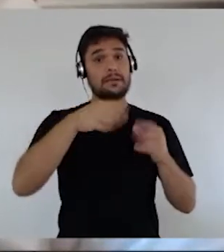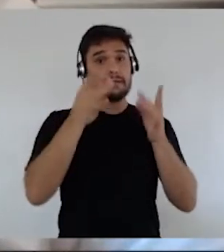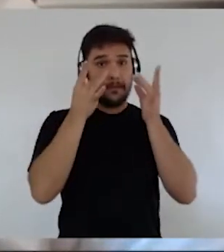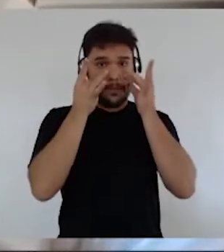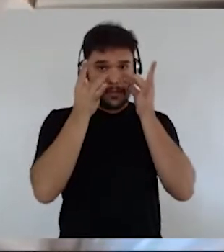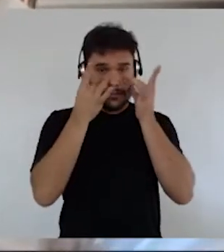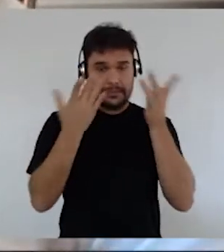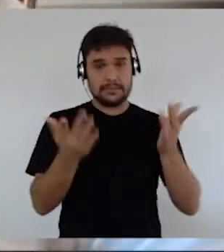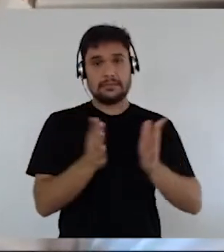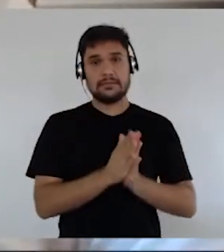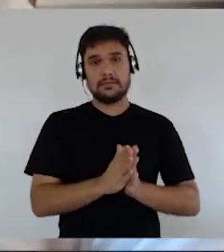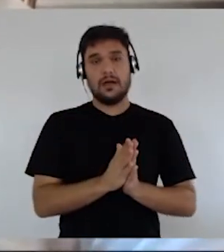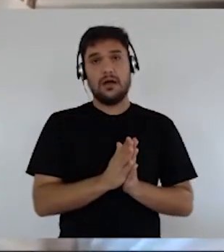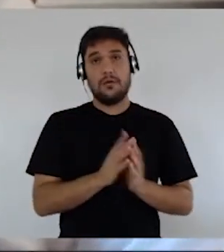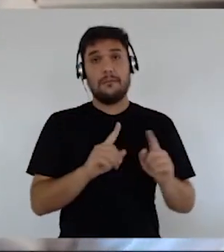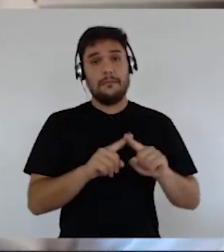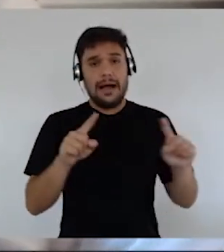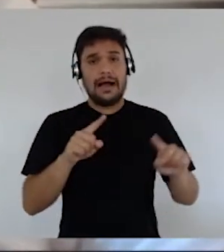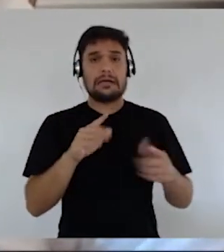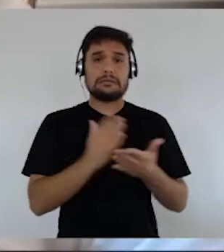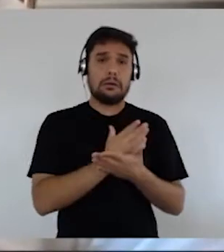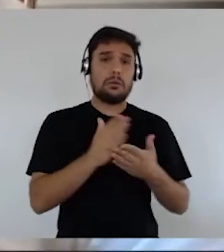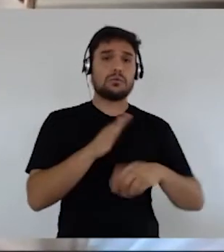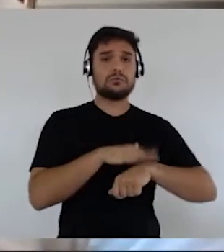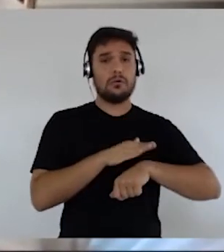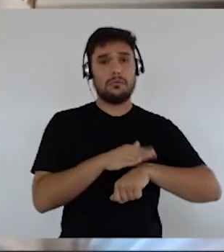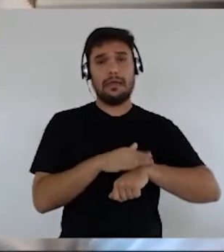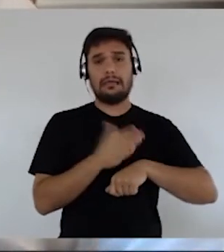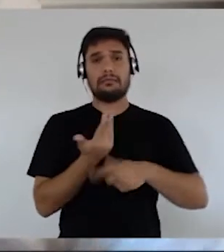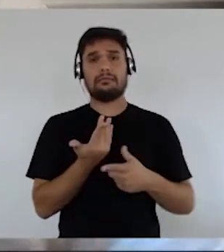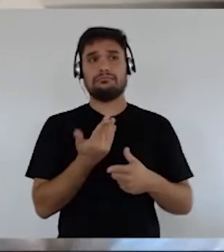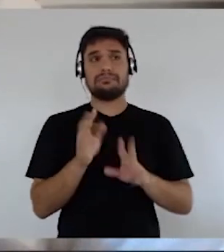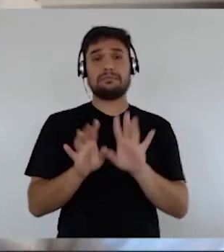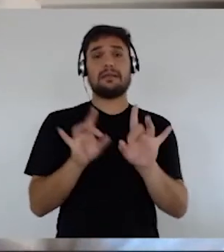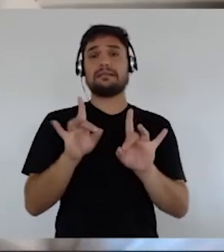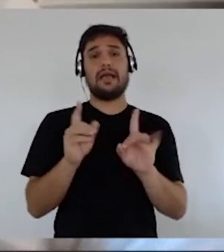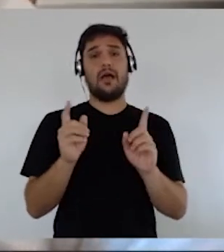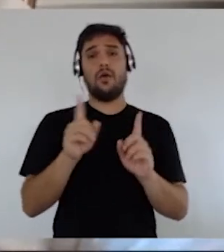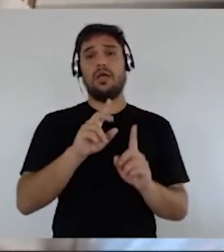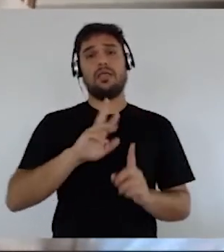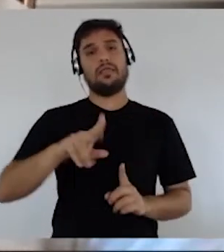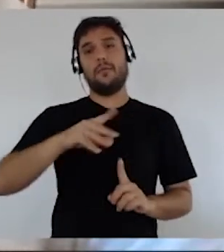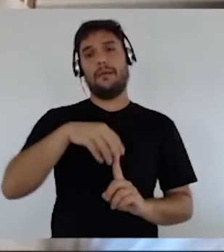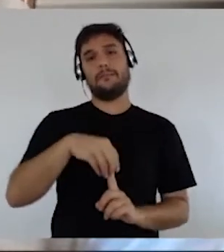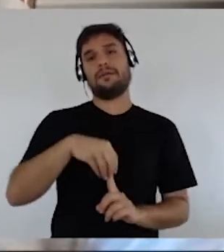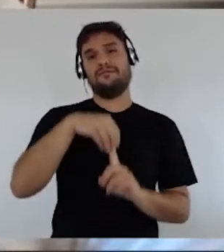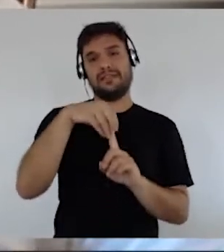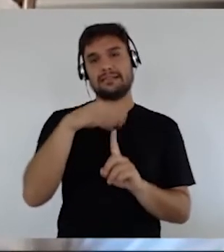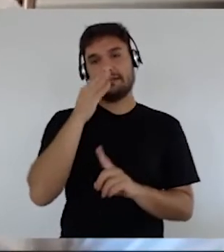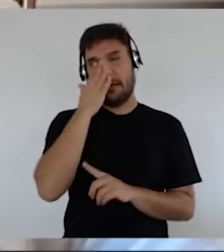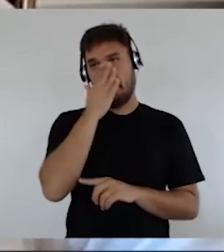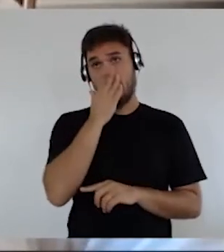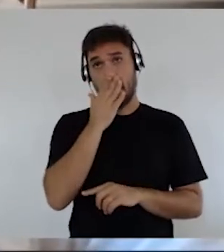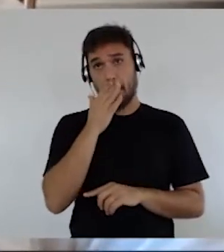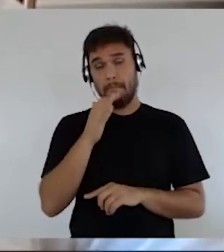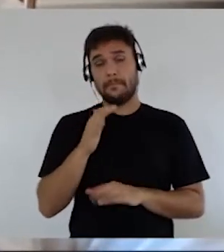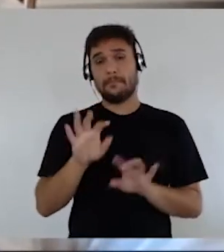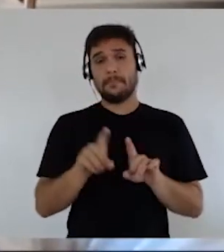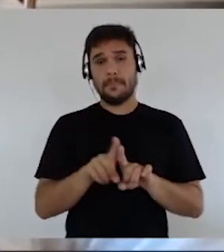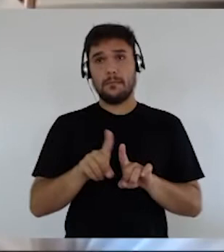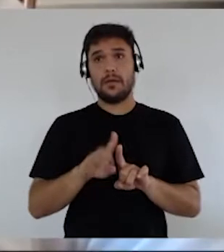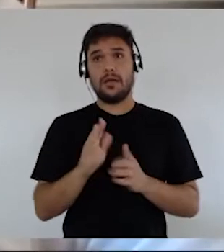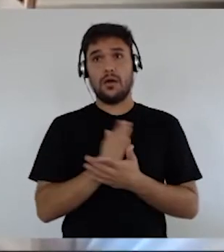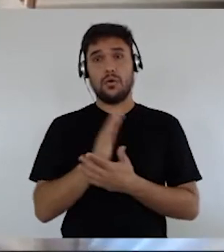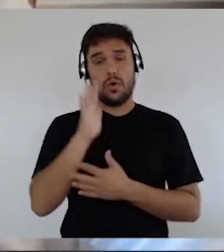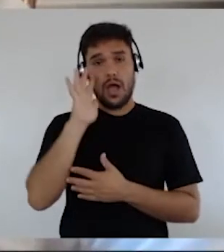presenciais. Salvo em casos residuais é que não são preferenciais. Sobretudo, eu não digo todos os demais atos